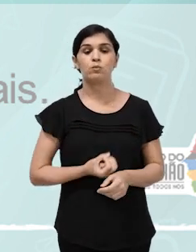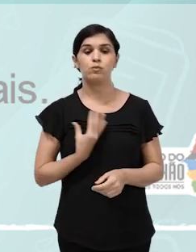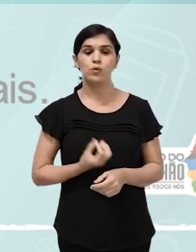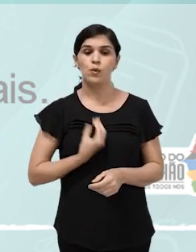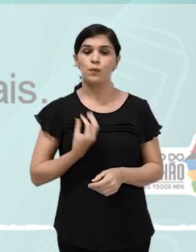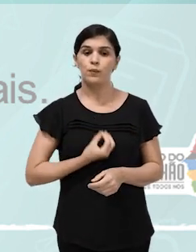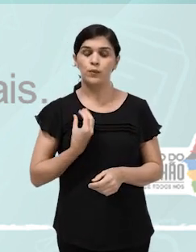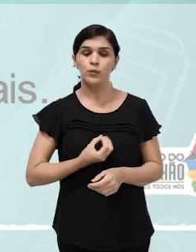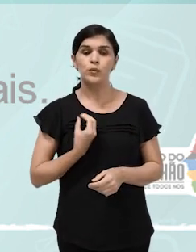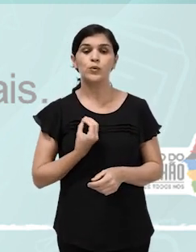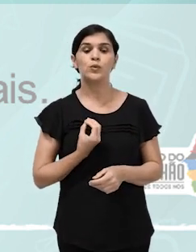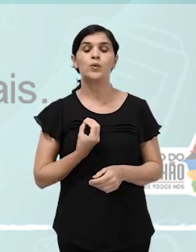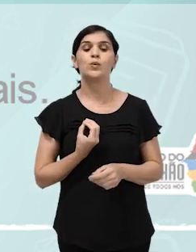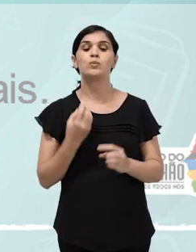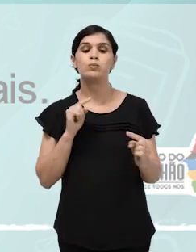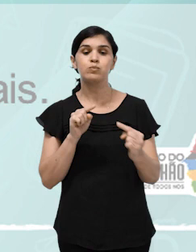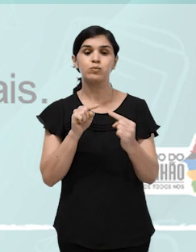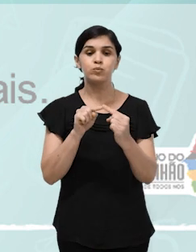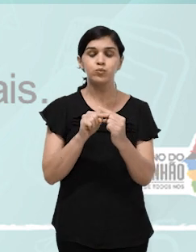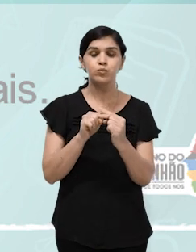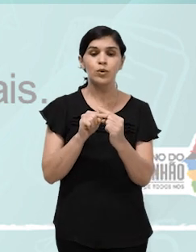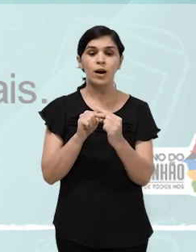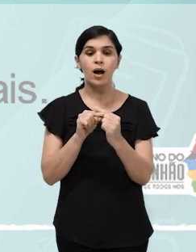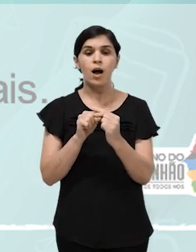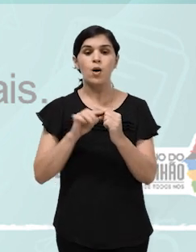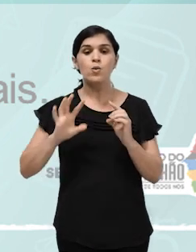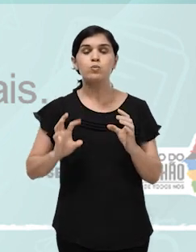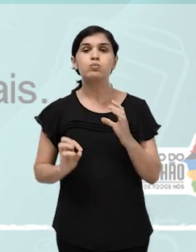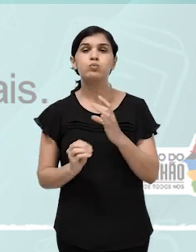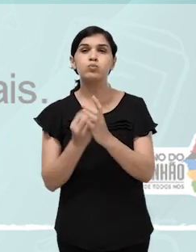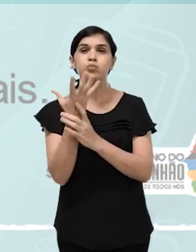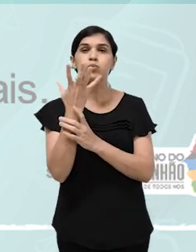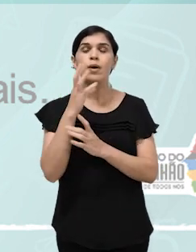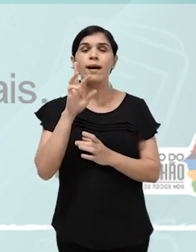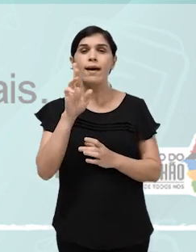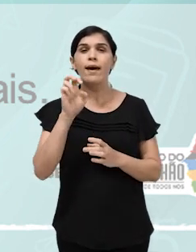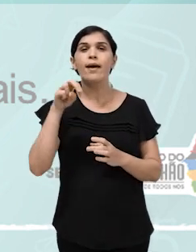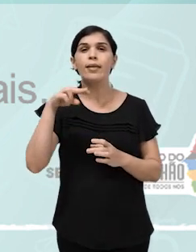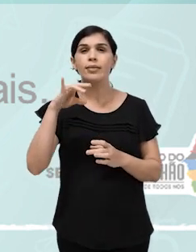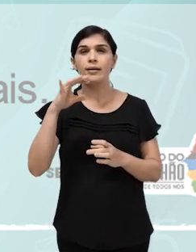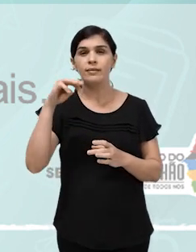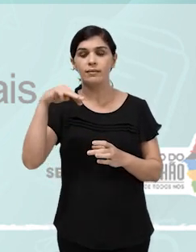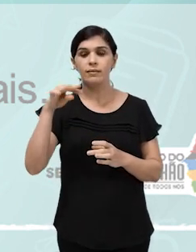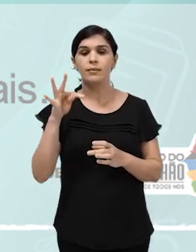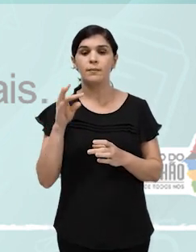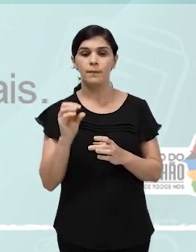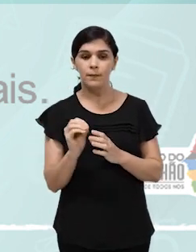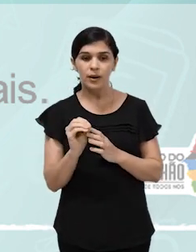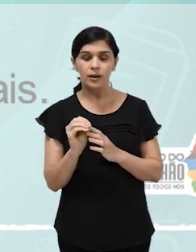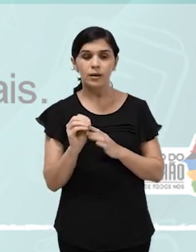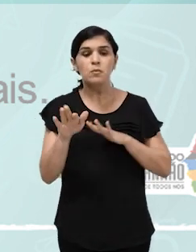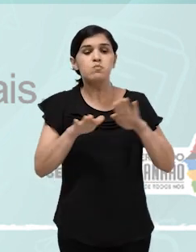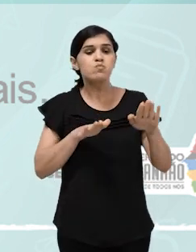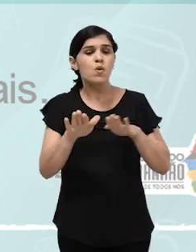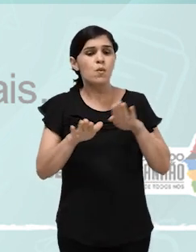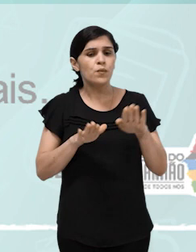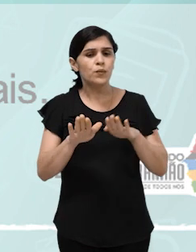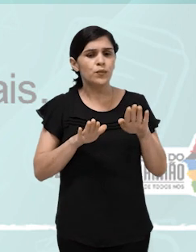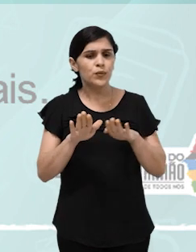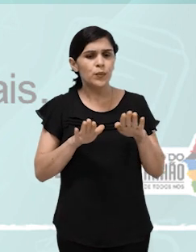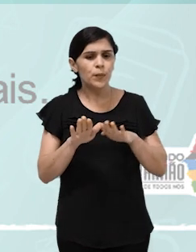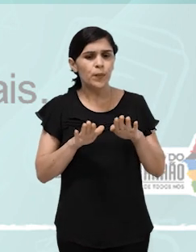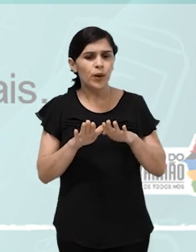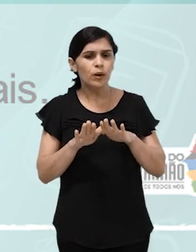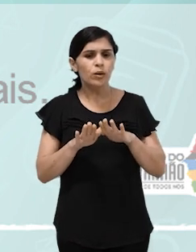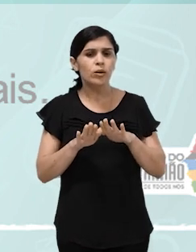Renascimento? O trovadorismo corresponde ao feudalismo? O trovadorismo corresponde ao movimento humanista?